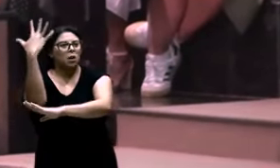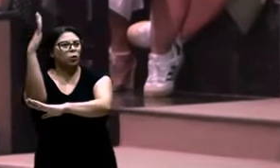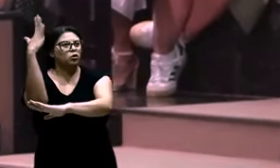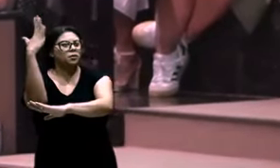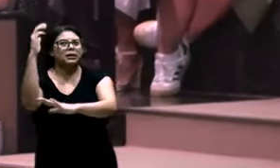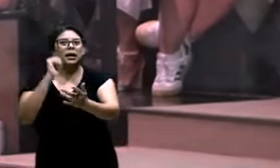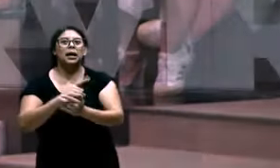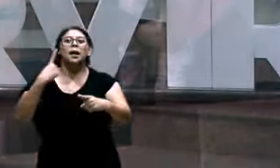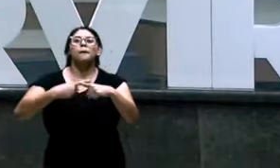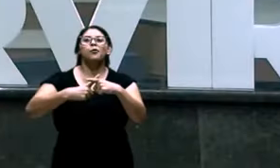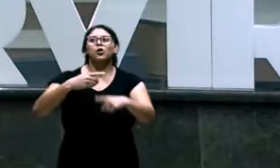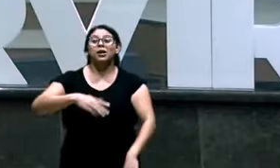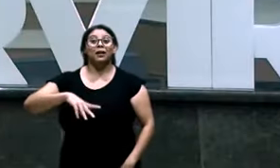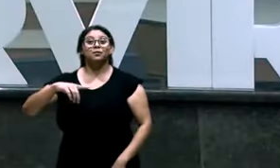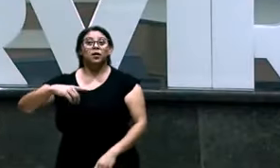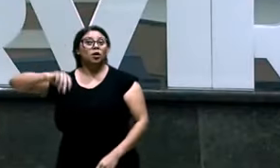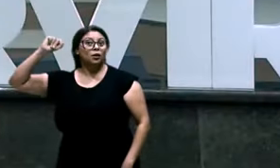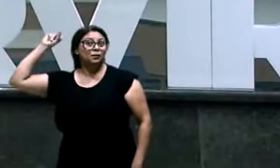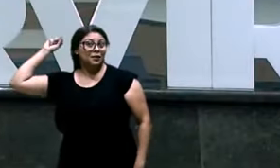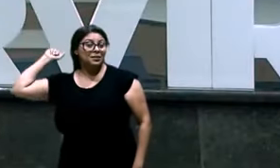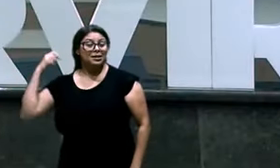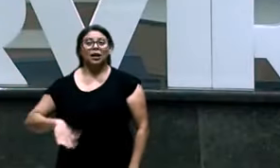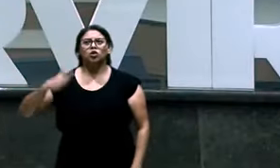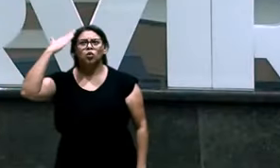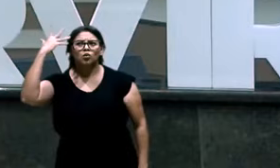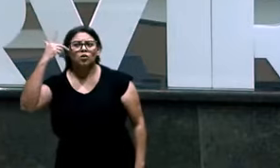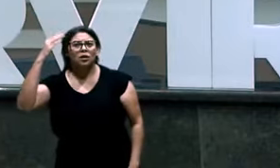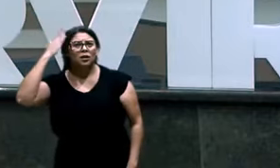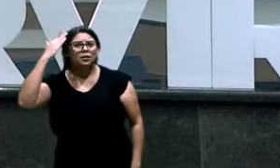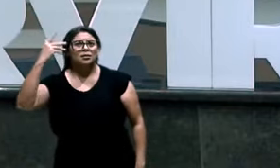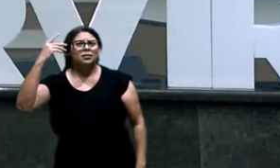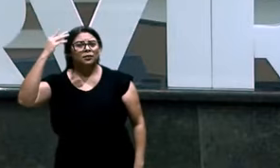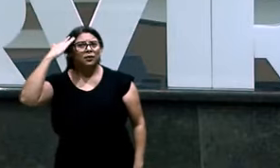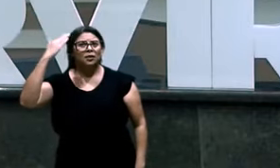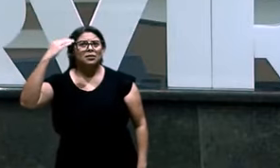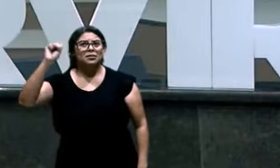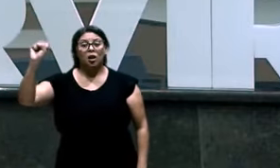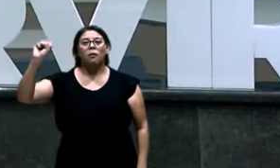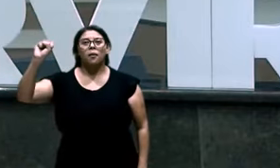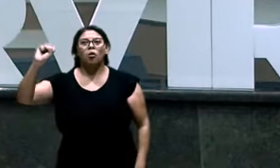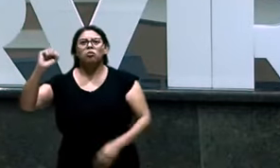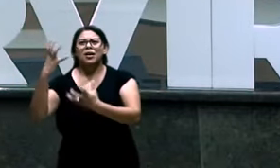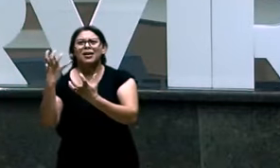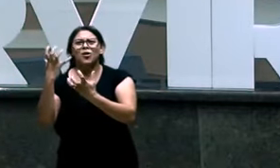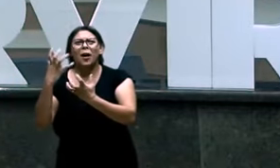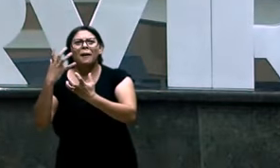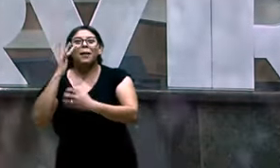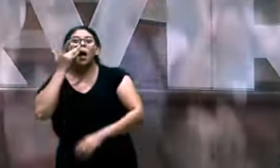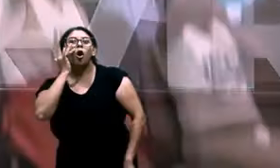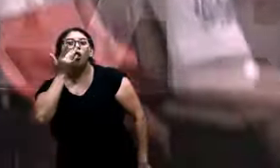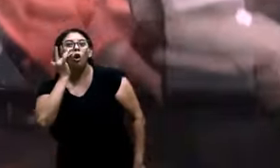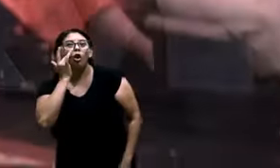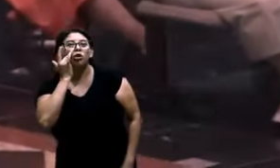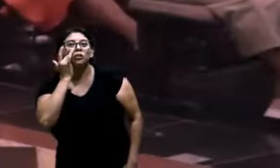do lado de fora. Mas agora eu quero ensinar que o que mais vale é a glória da última casa do lado de dentro, que é maior,